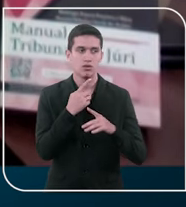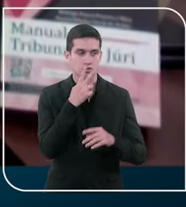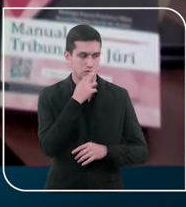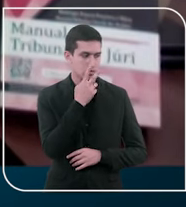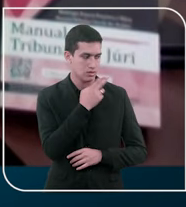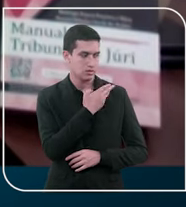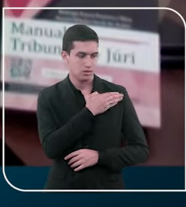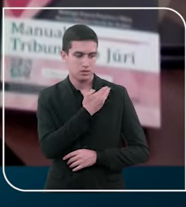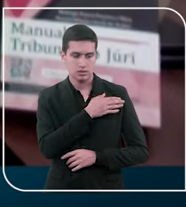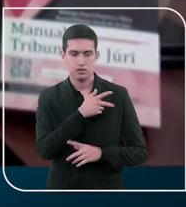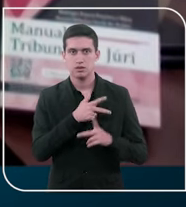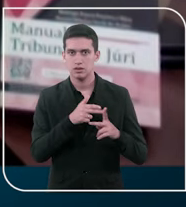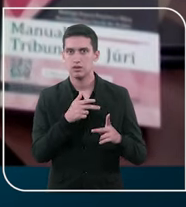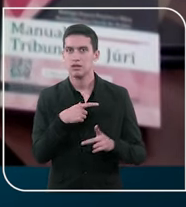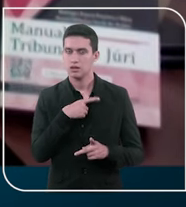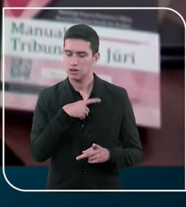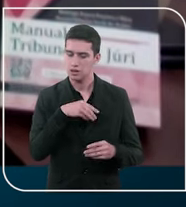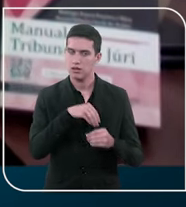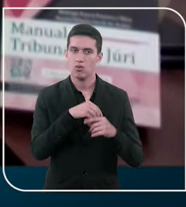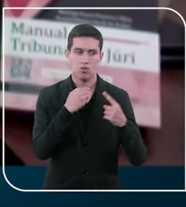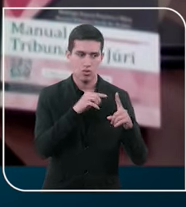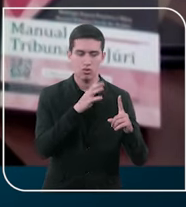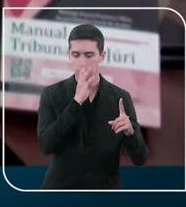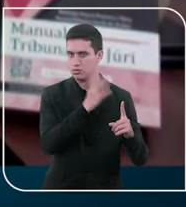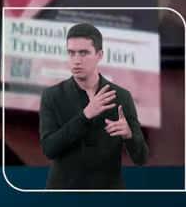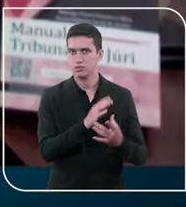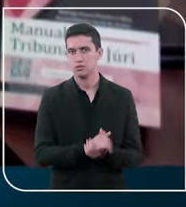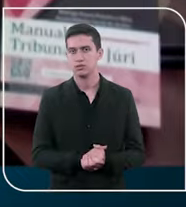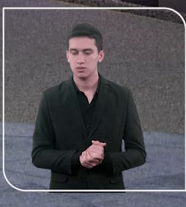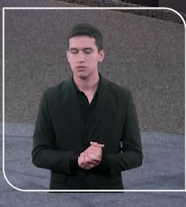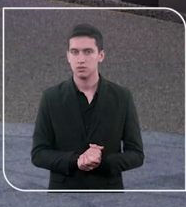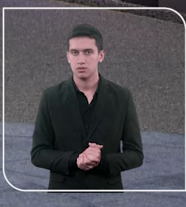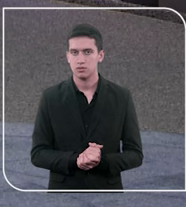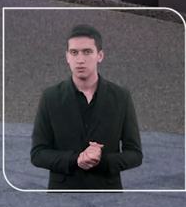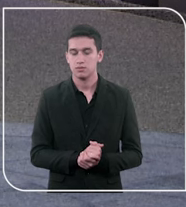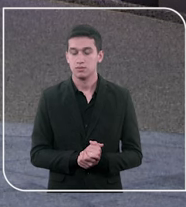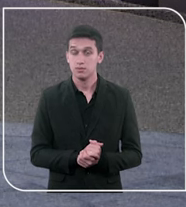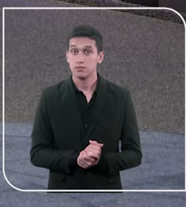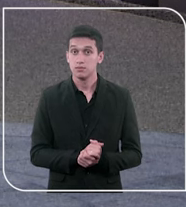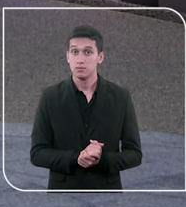uma parcialidade em relação à acusação. Uhum.